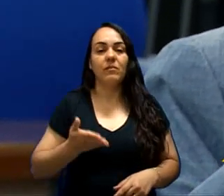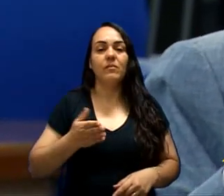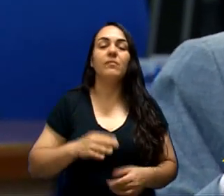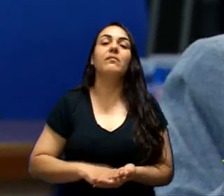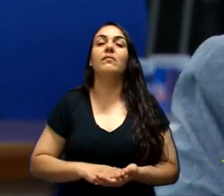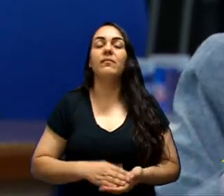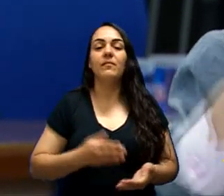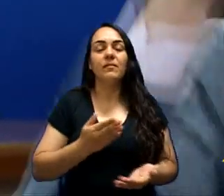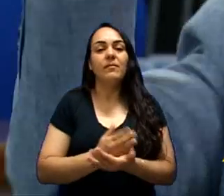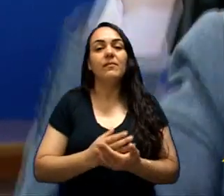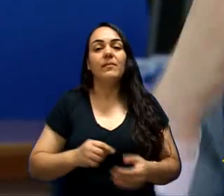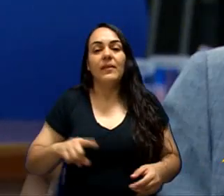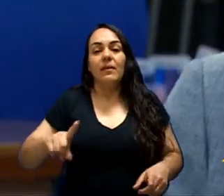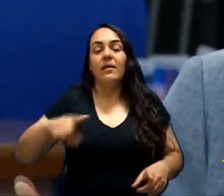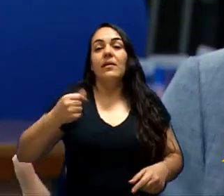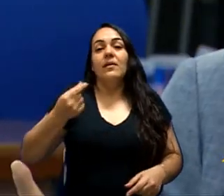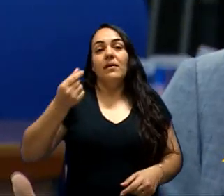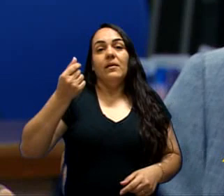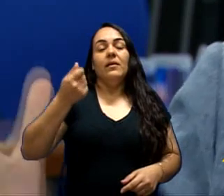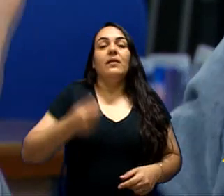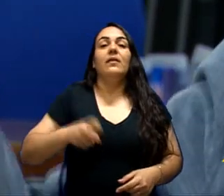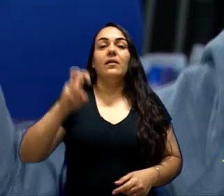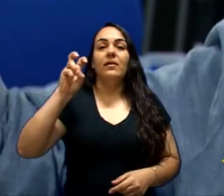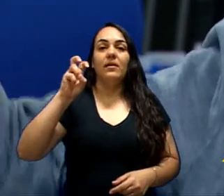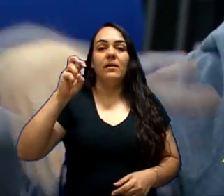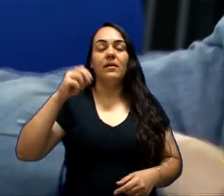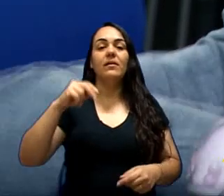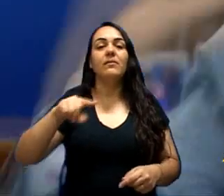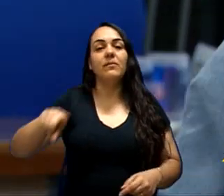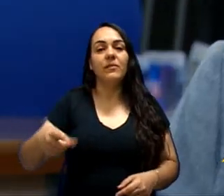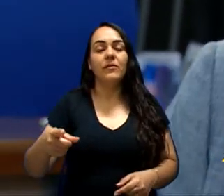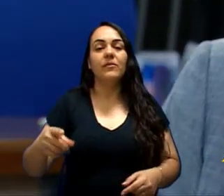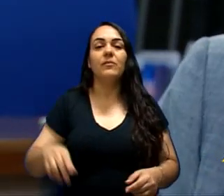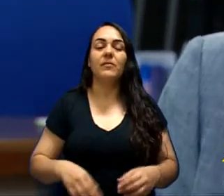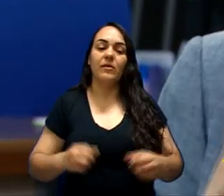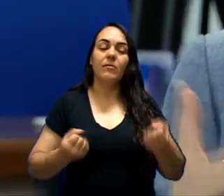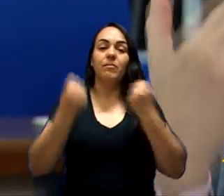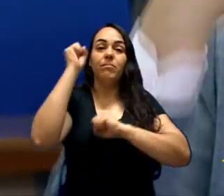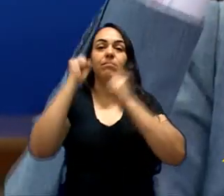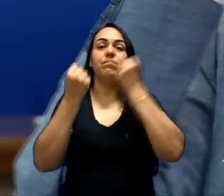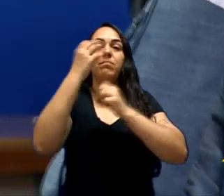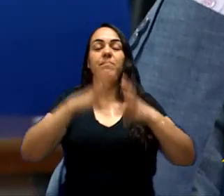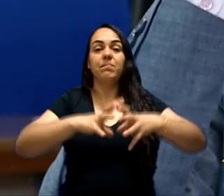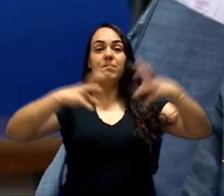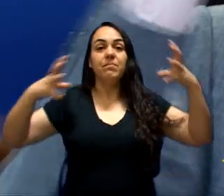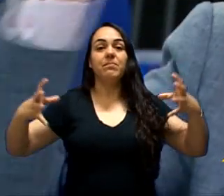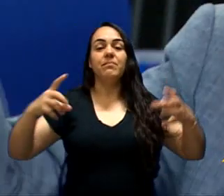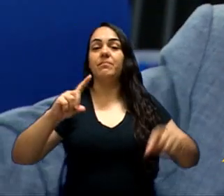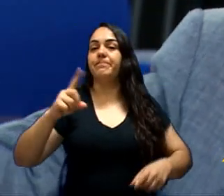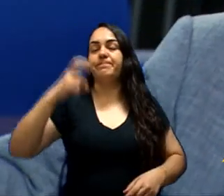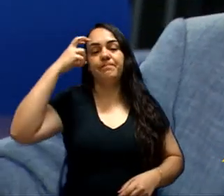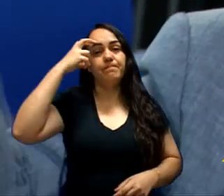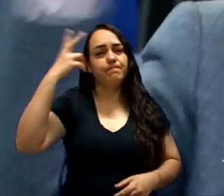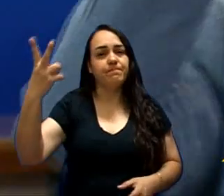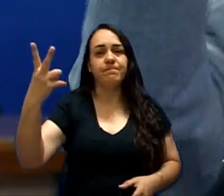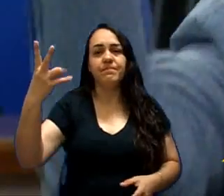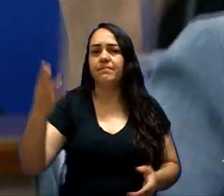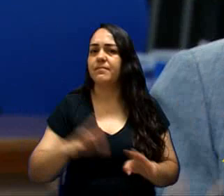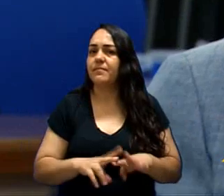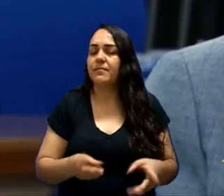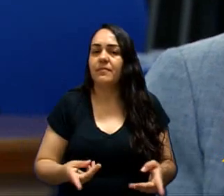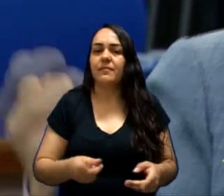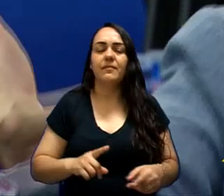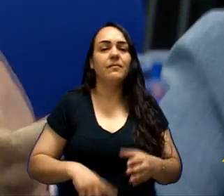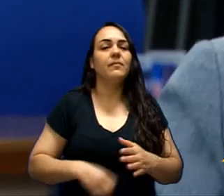só arrecadou 5 mil reais. Como que pode ter uma empresa desse tamanho que é desinteligente aqui, sabe? Perguntar para